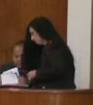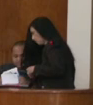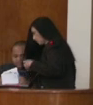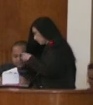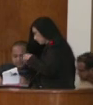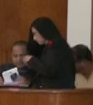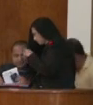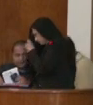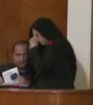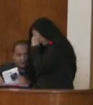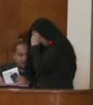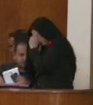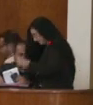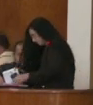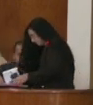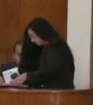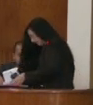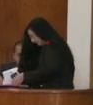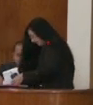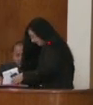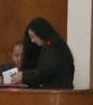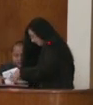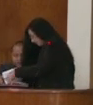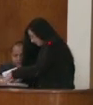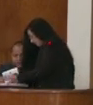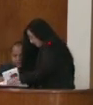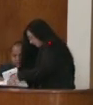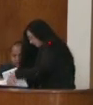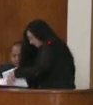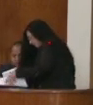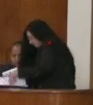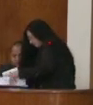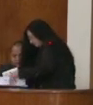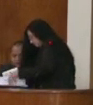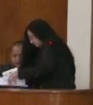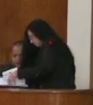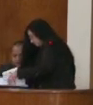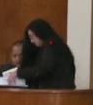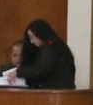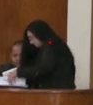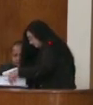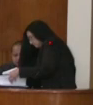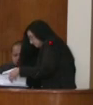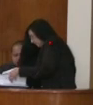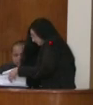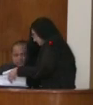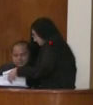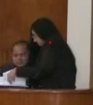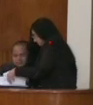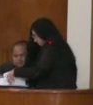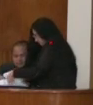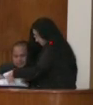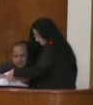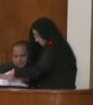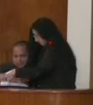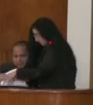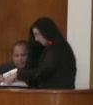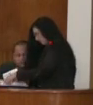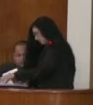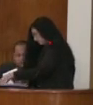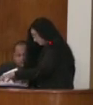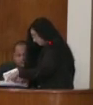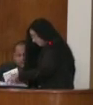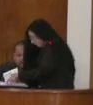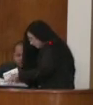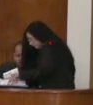não. Quanto à questão da jornada, é uma coisa um pouco mais complicada. Por quê?